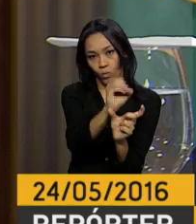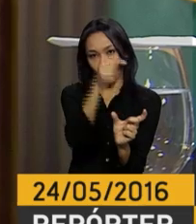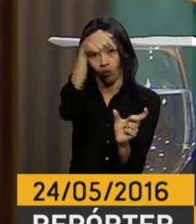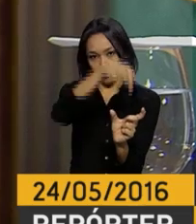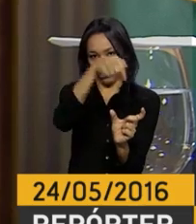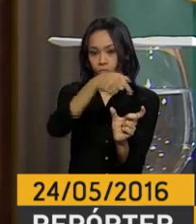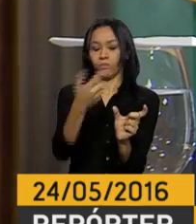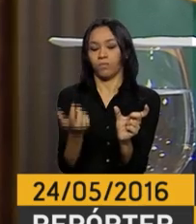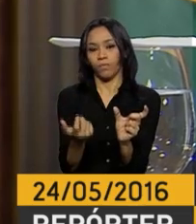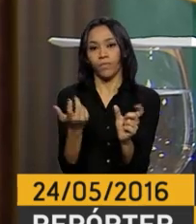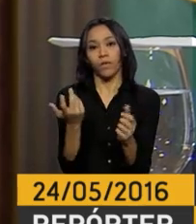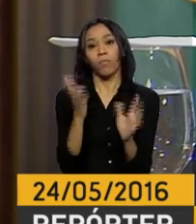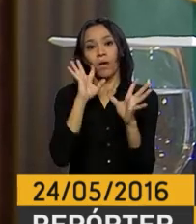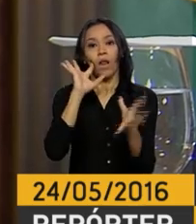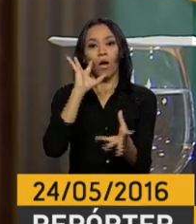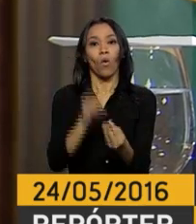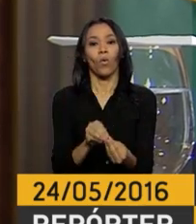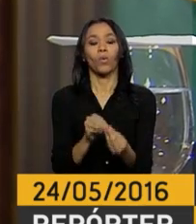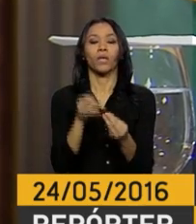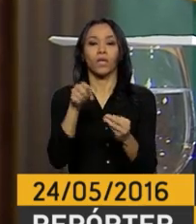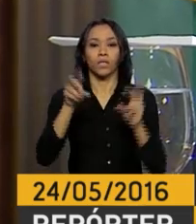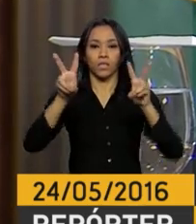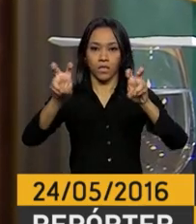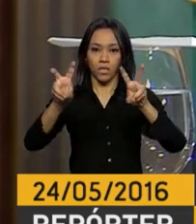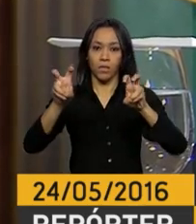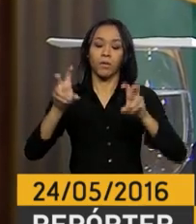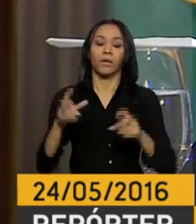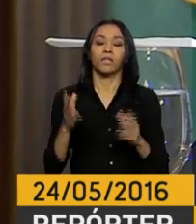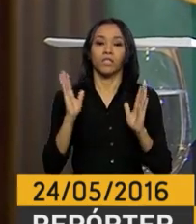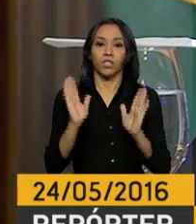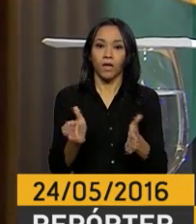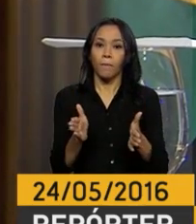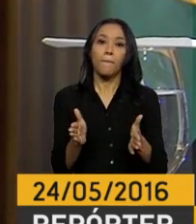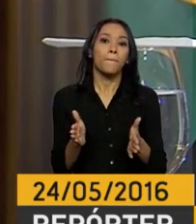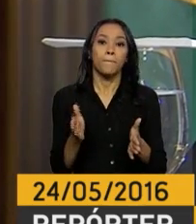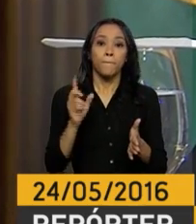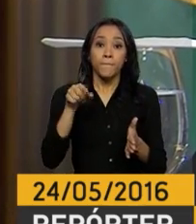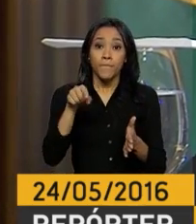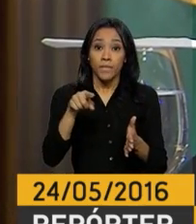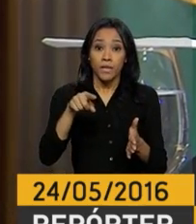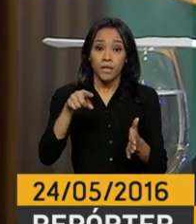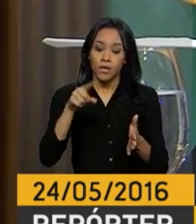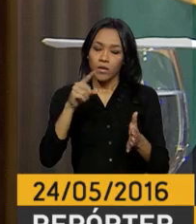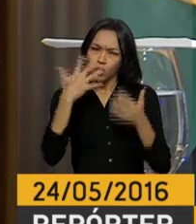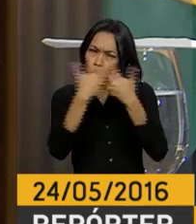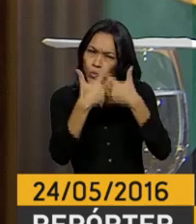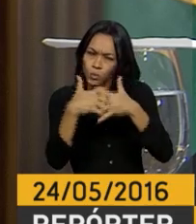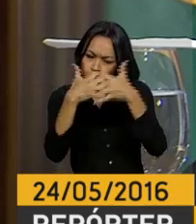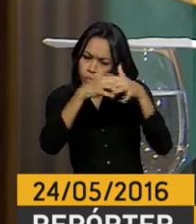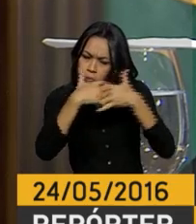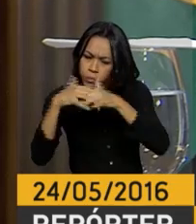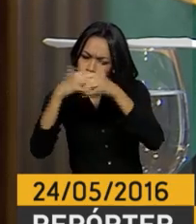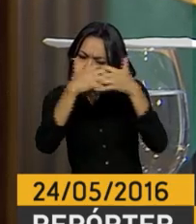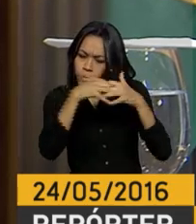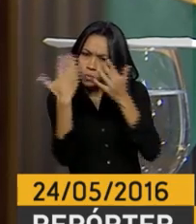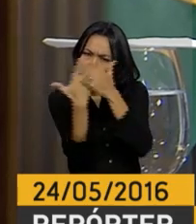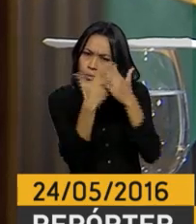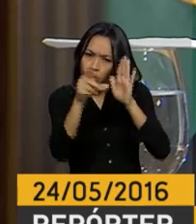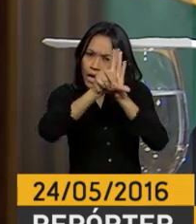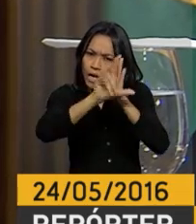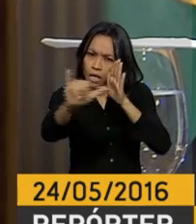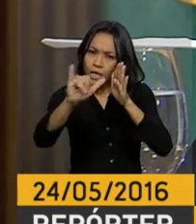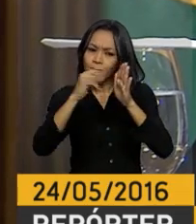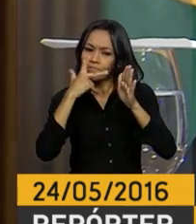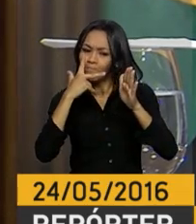dessa natureza. Então, para concluir esse tópico, fechada a concepção jurídica de que não haverá nenhuma hipótese